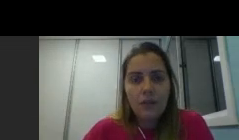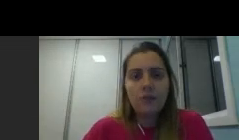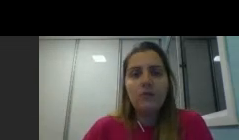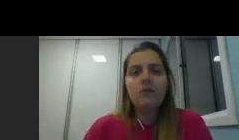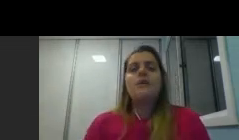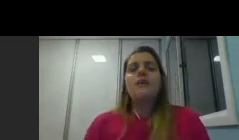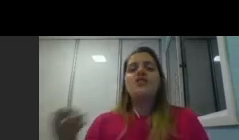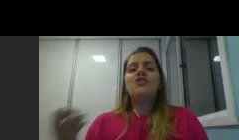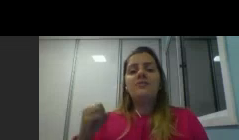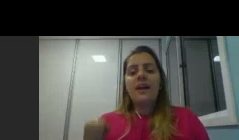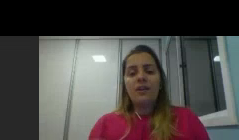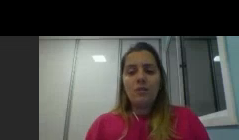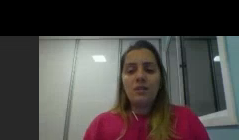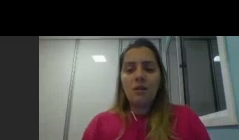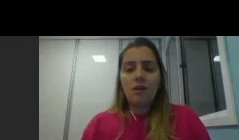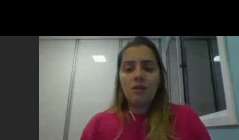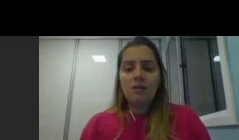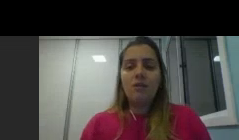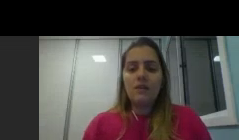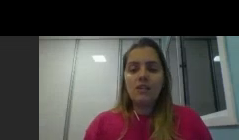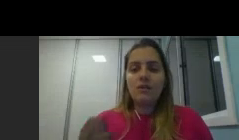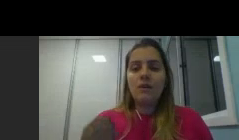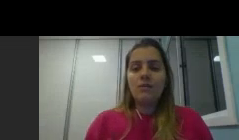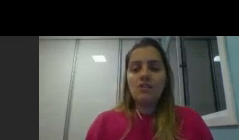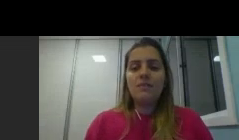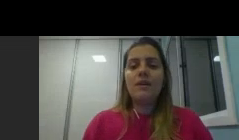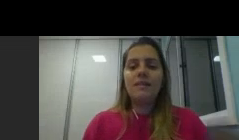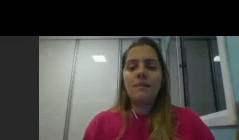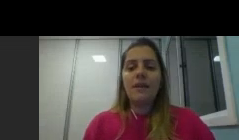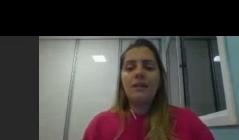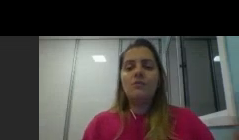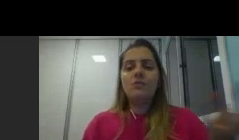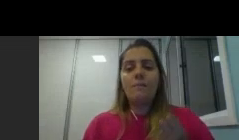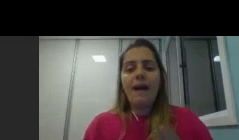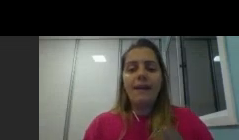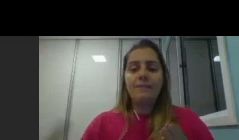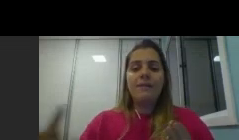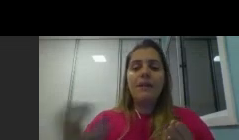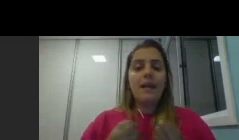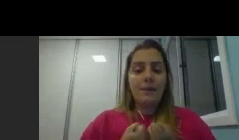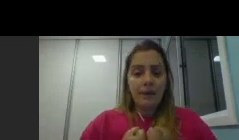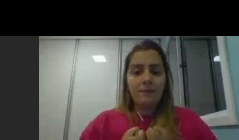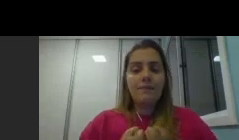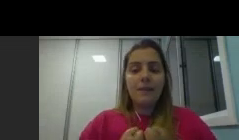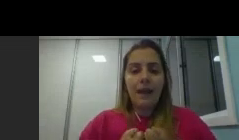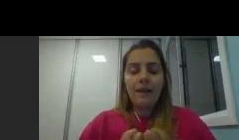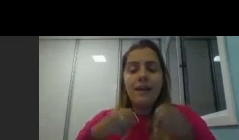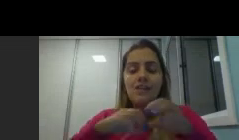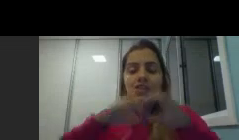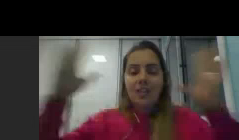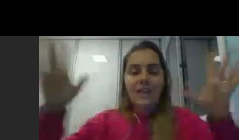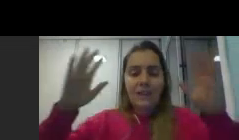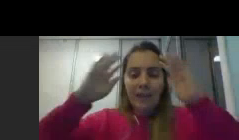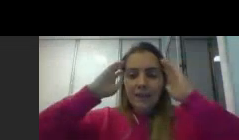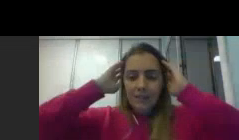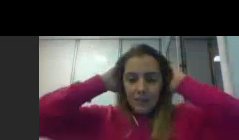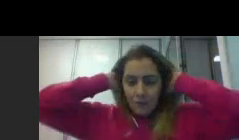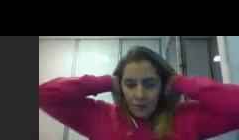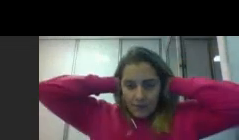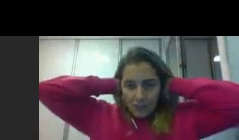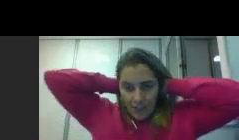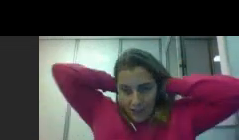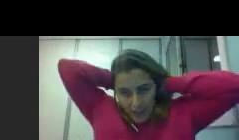somente quando estiver em homozigose, ou seja, quando o indivíduo receber isso do pai e da mãe, tá? Tira da